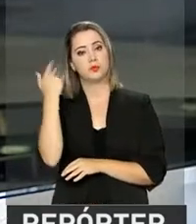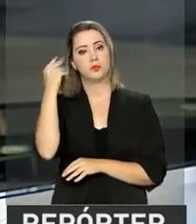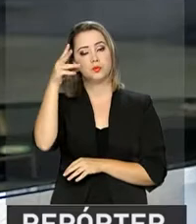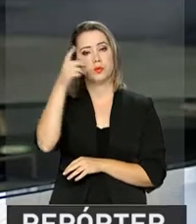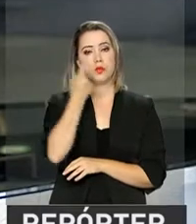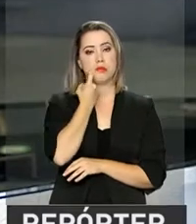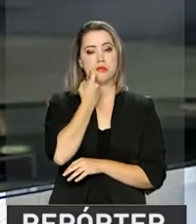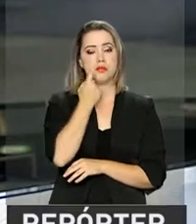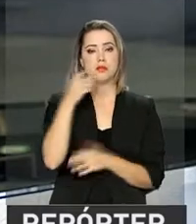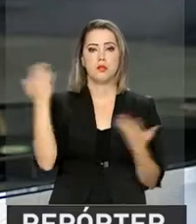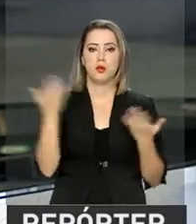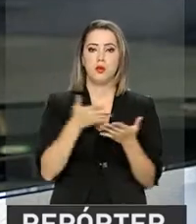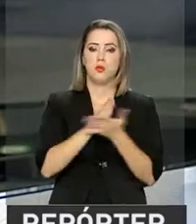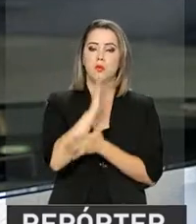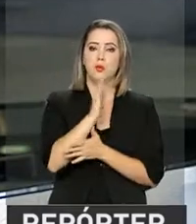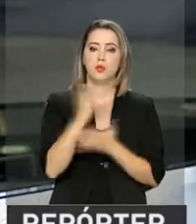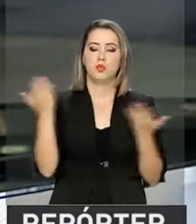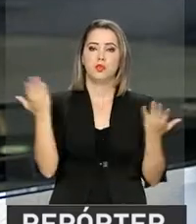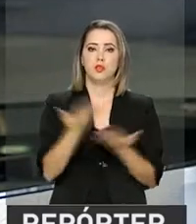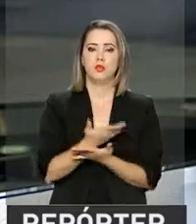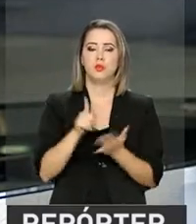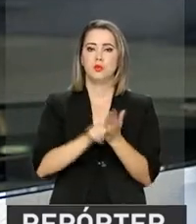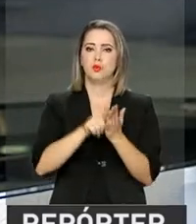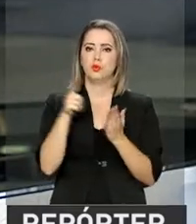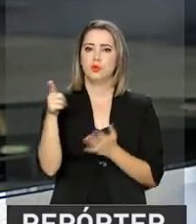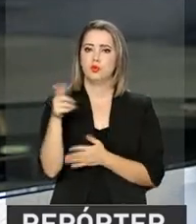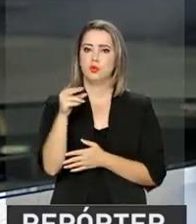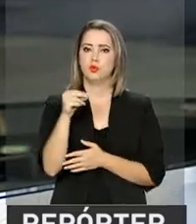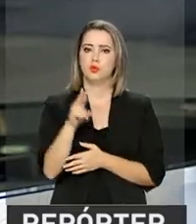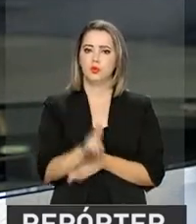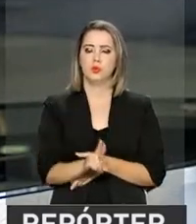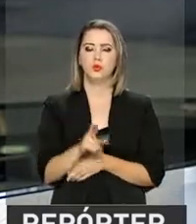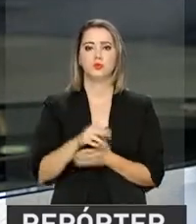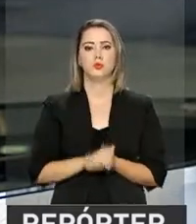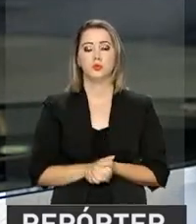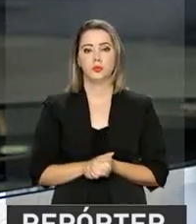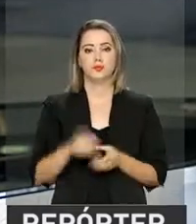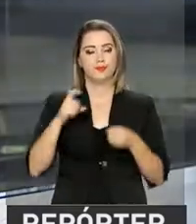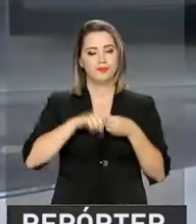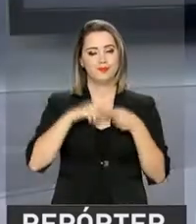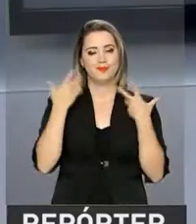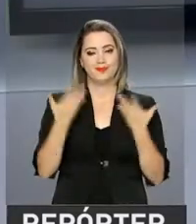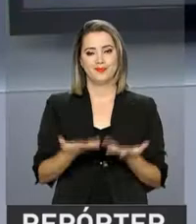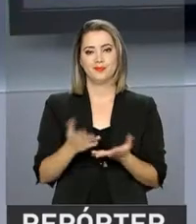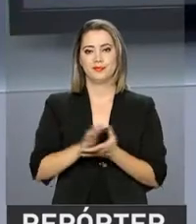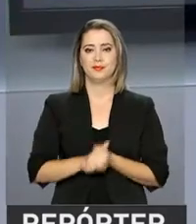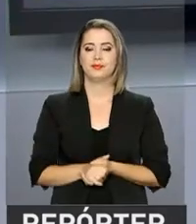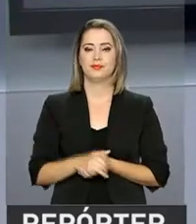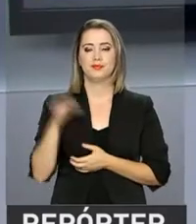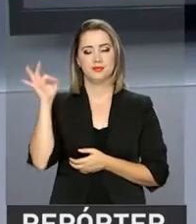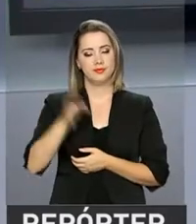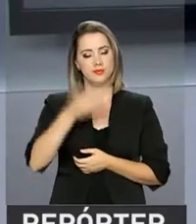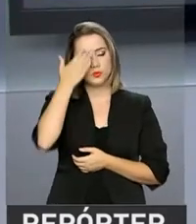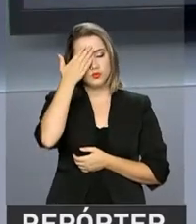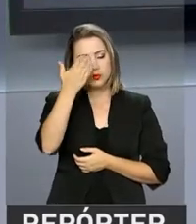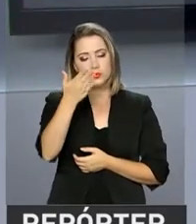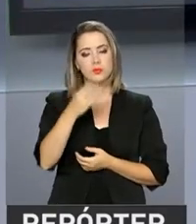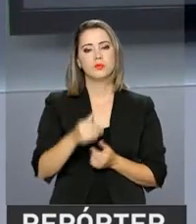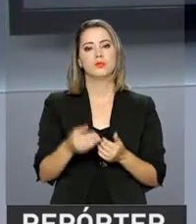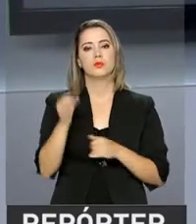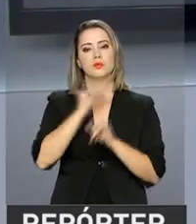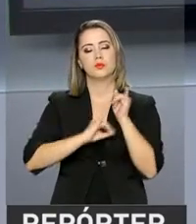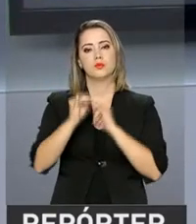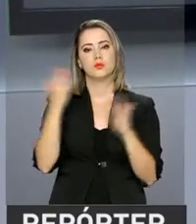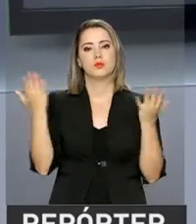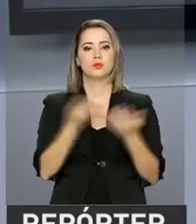sexta feira e publicada na edição de hoje do diário oficial da união voltamos com você roberto paz e atuando obrigado pelas informações